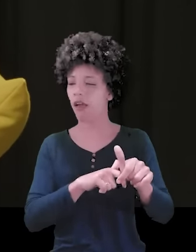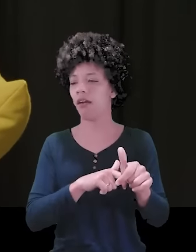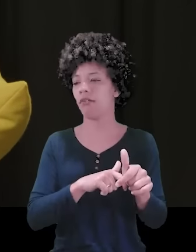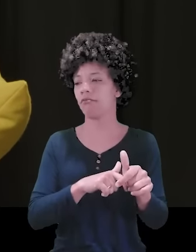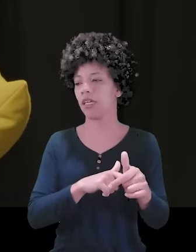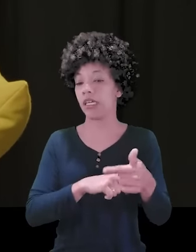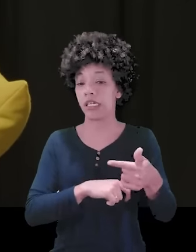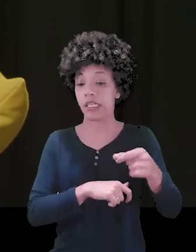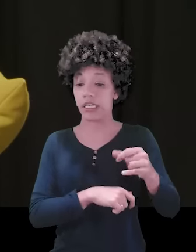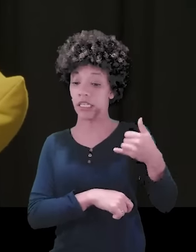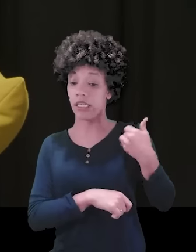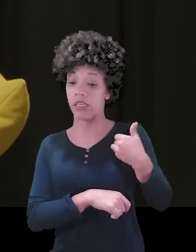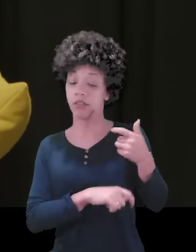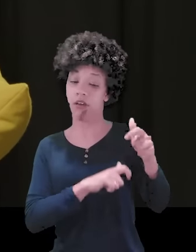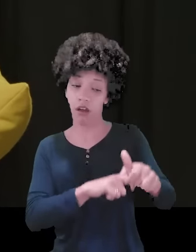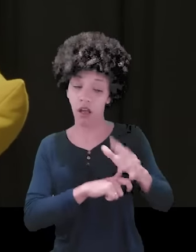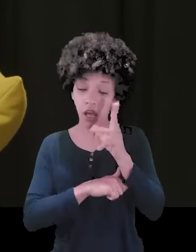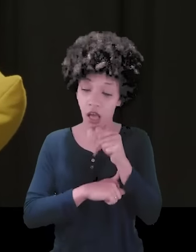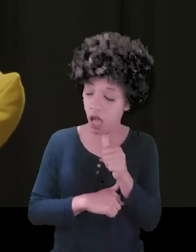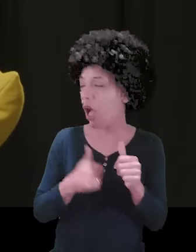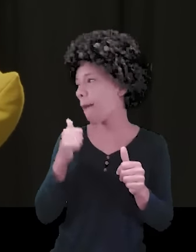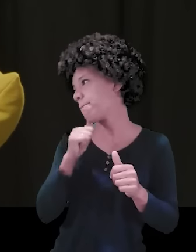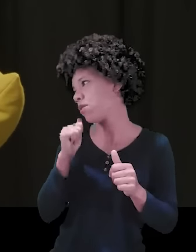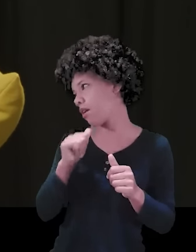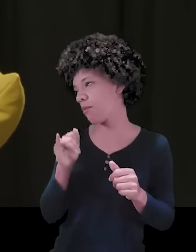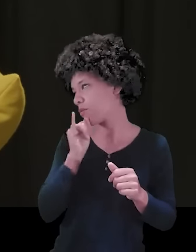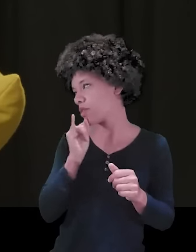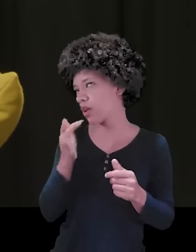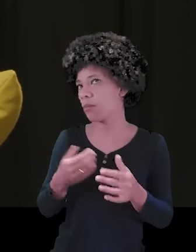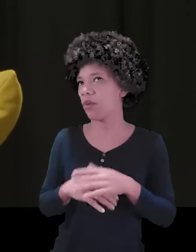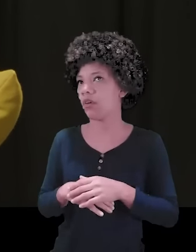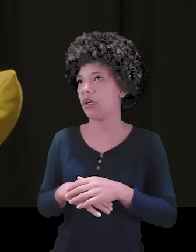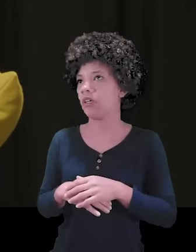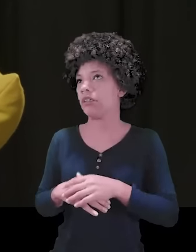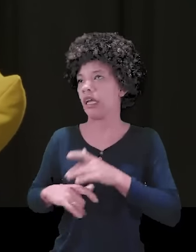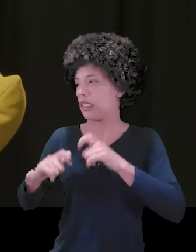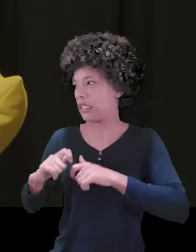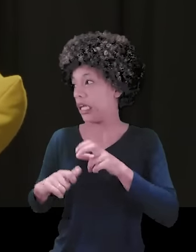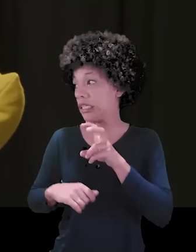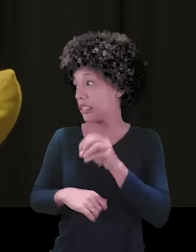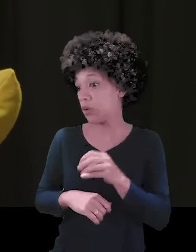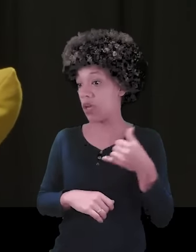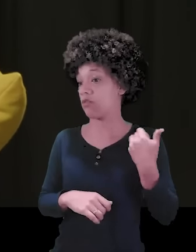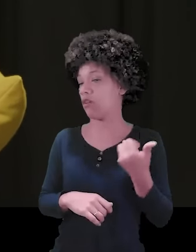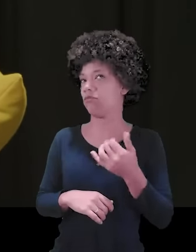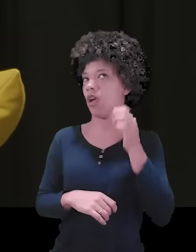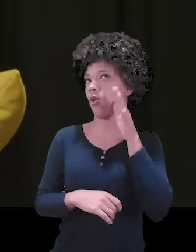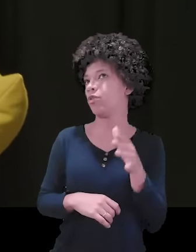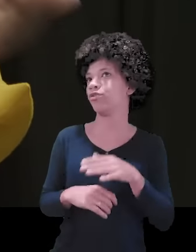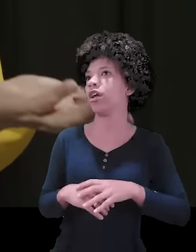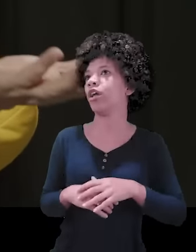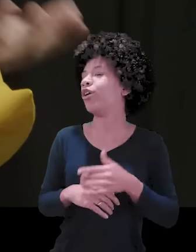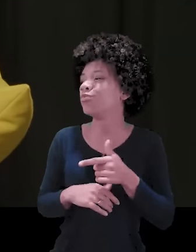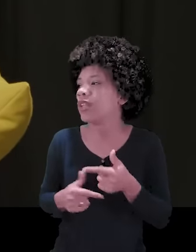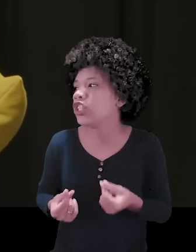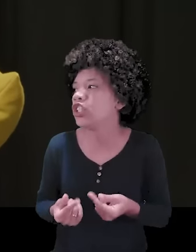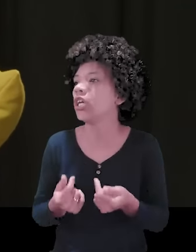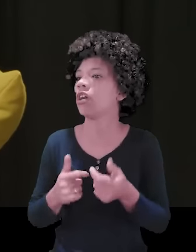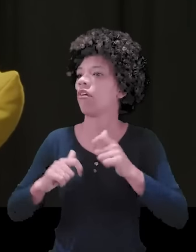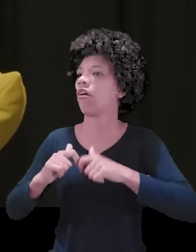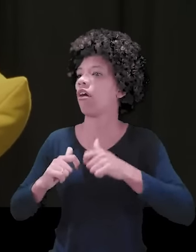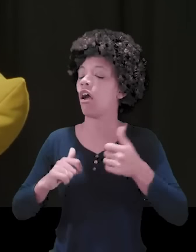o cara tá com 70 anos ele Campina - a mulher por exemplo vocês sabiam de sexo ou não Ela tá com 50 anos eu imagino que ela não rende tanto